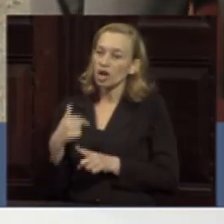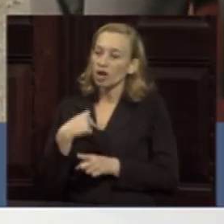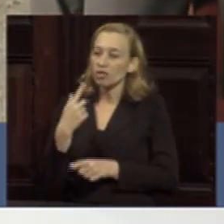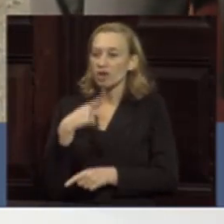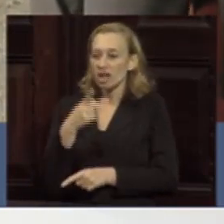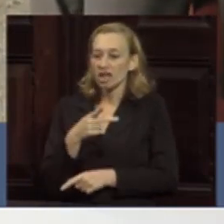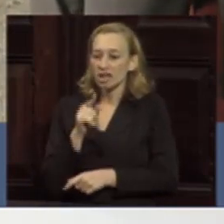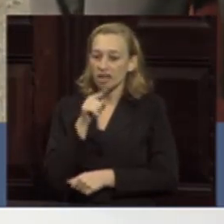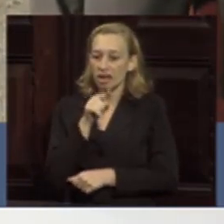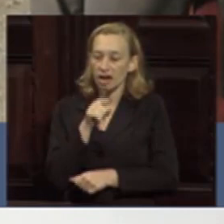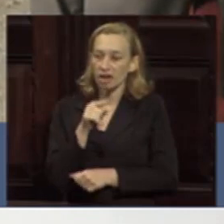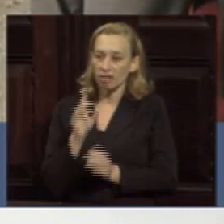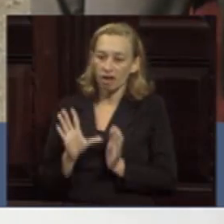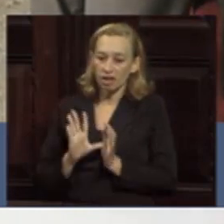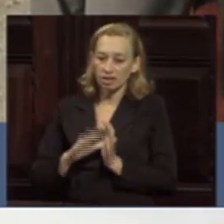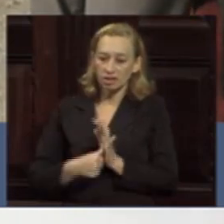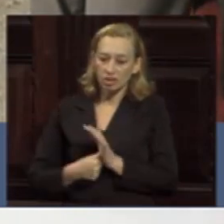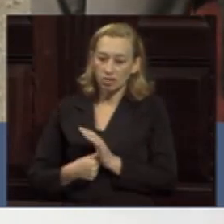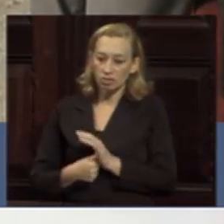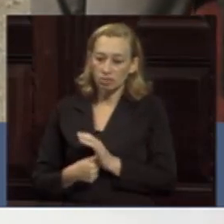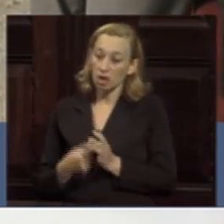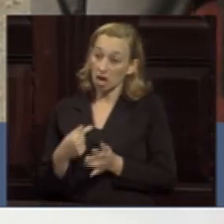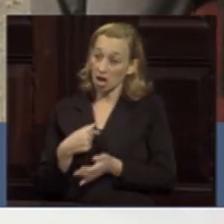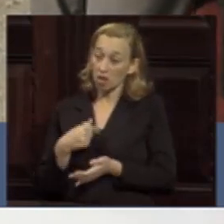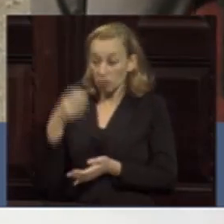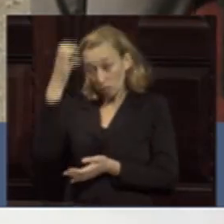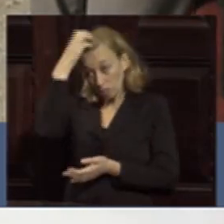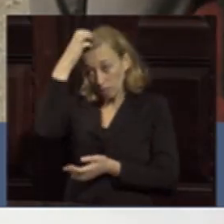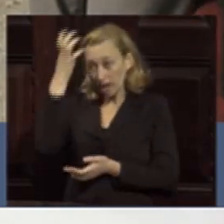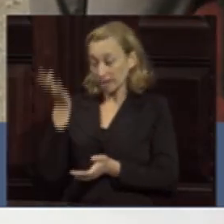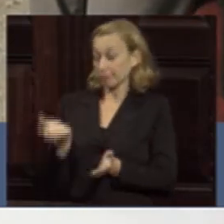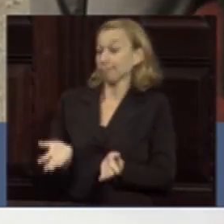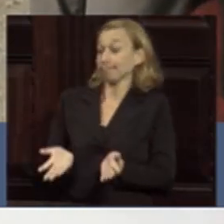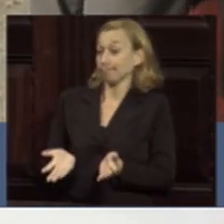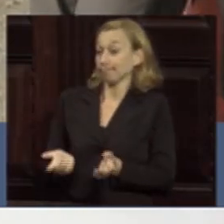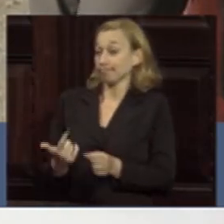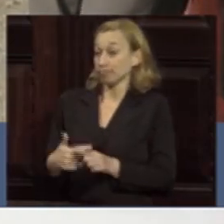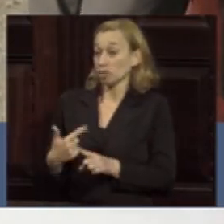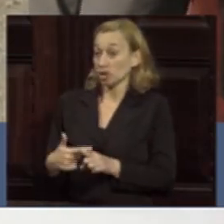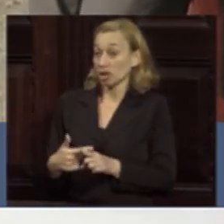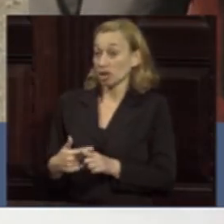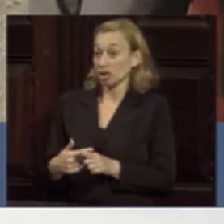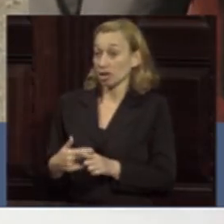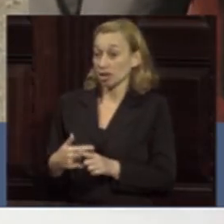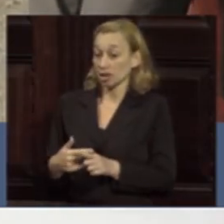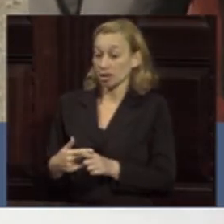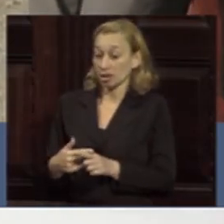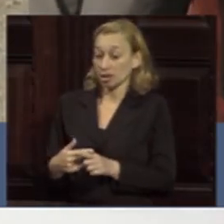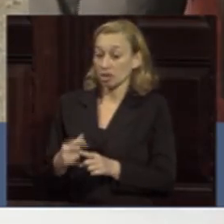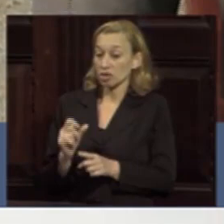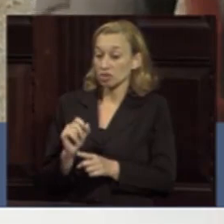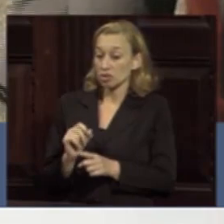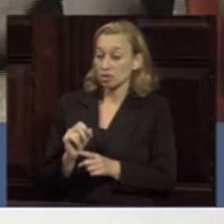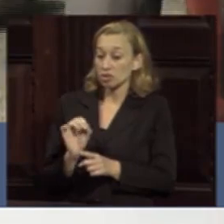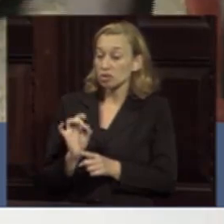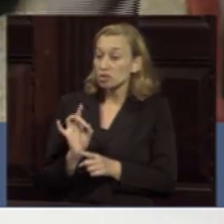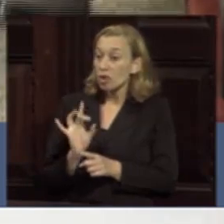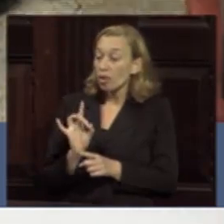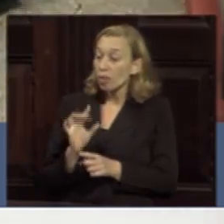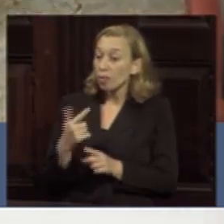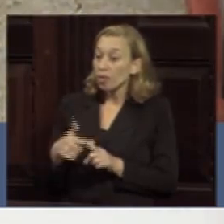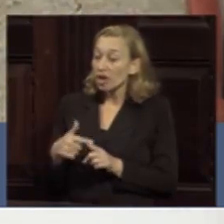casa. Eu fui condenada a pagar 200 salários mínimos.